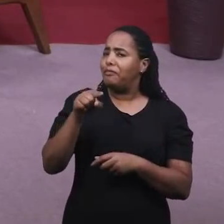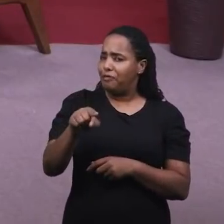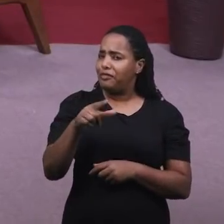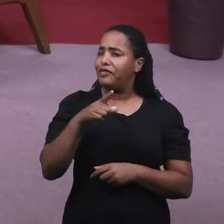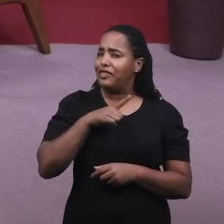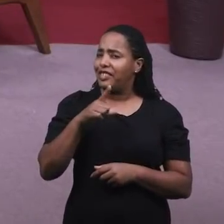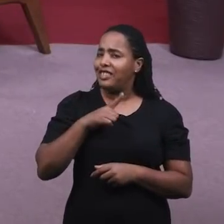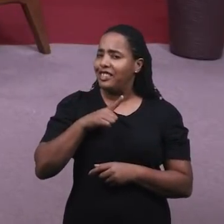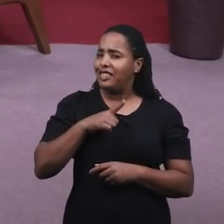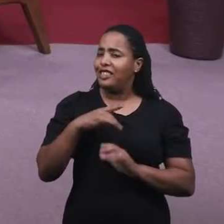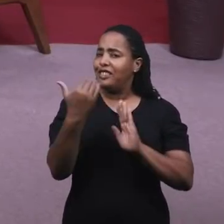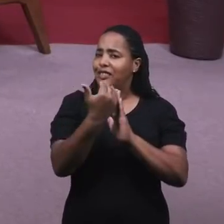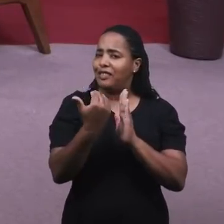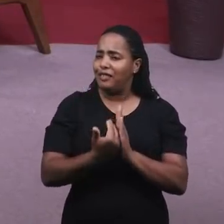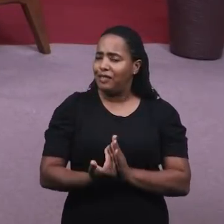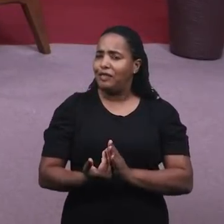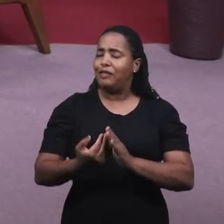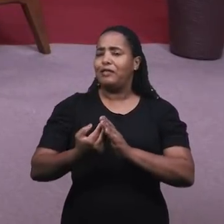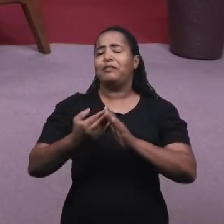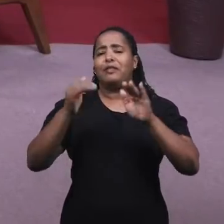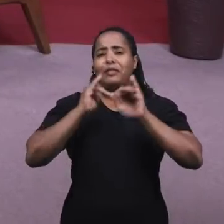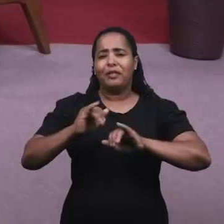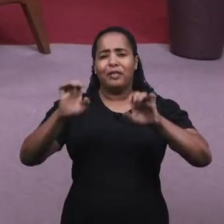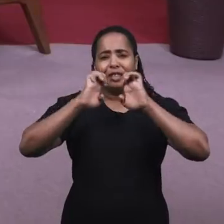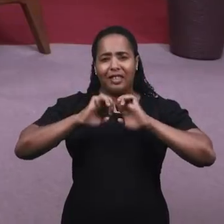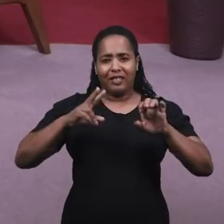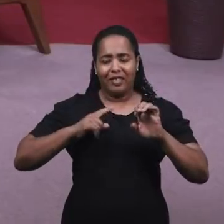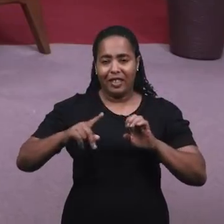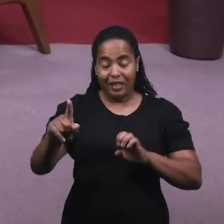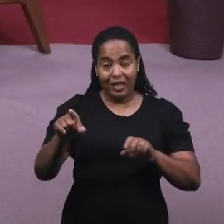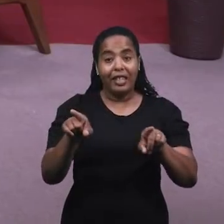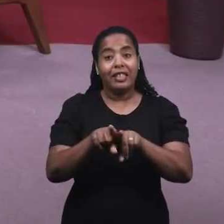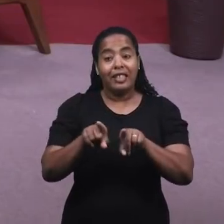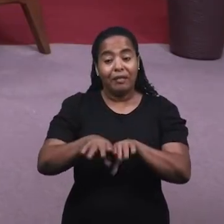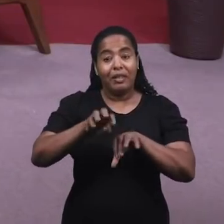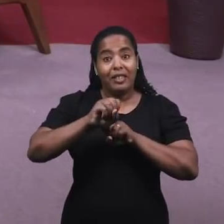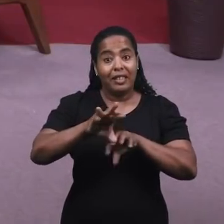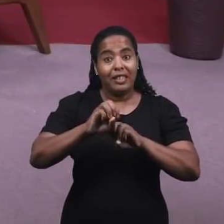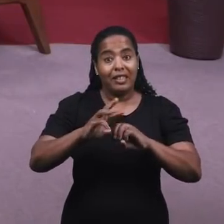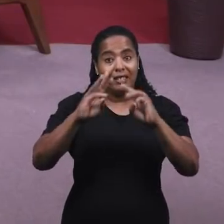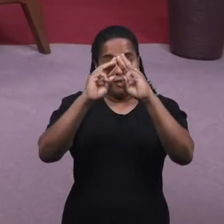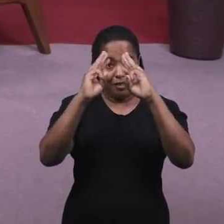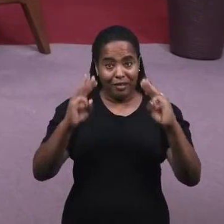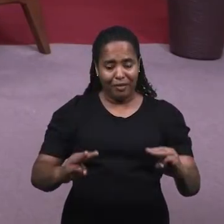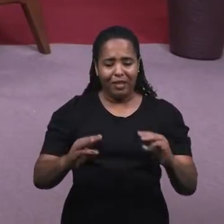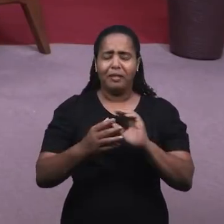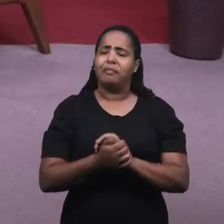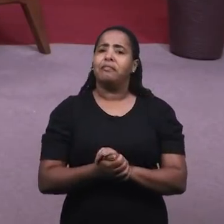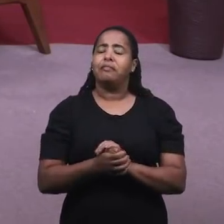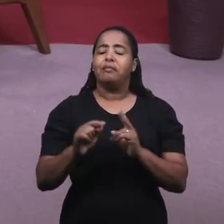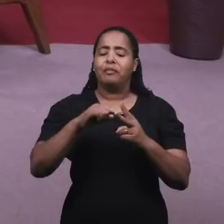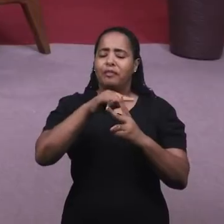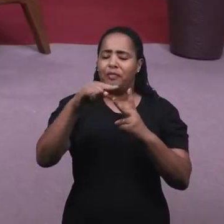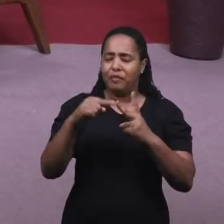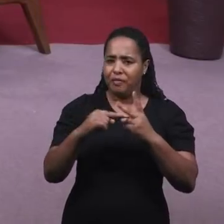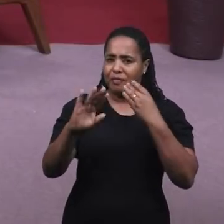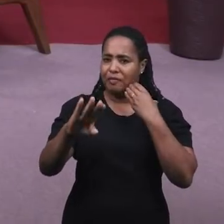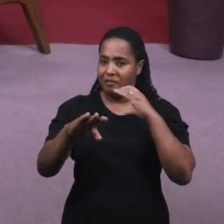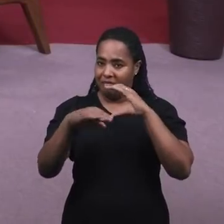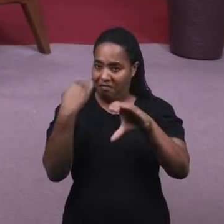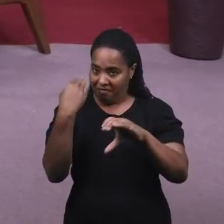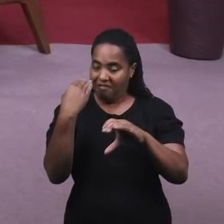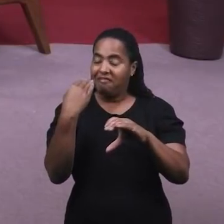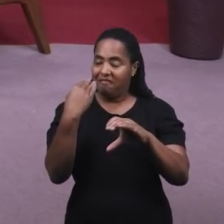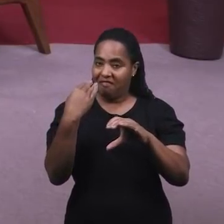programa Anunciando o Evangelho Eterno e do quadro Lições do Manaim. Então, a gente vai passar agora essas 2 contribuições, as